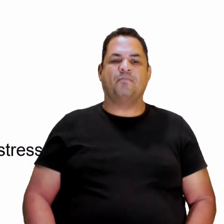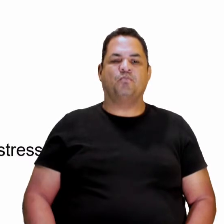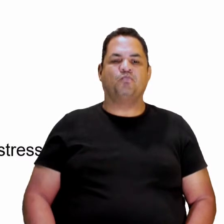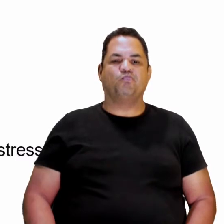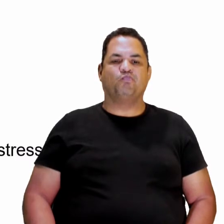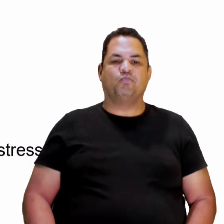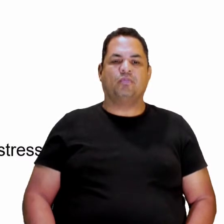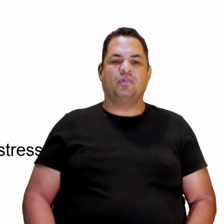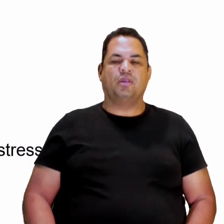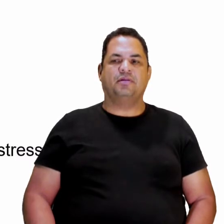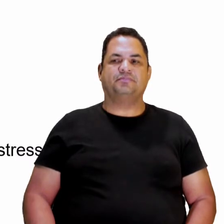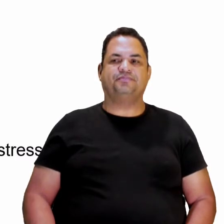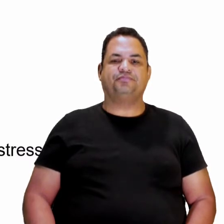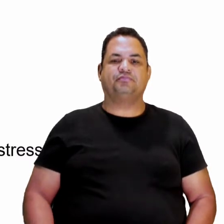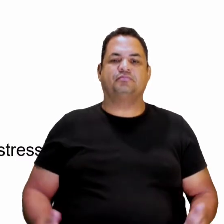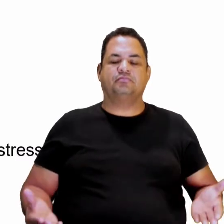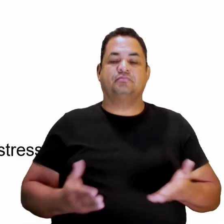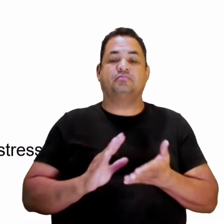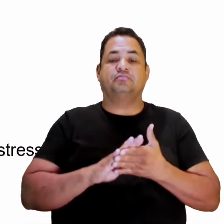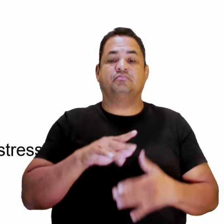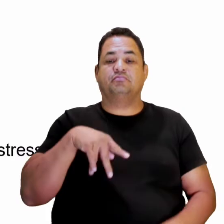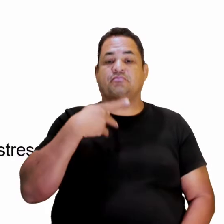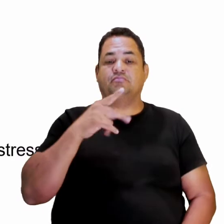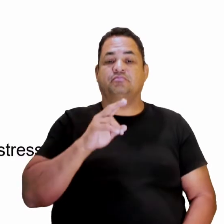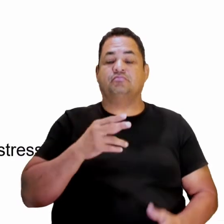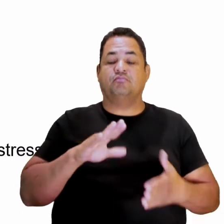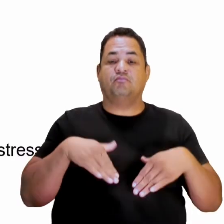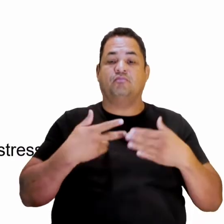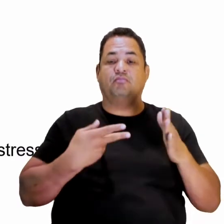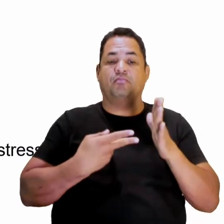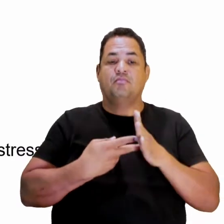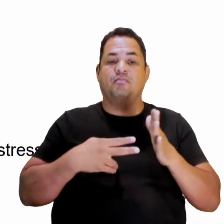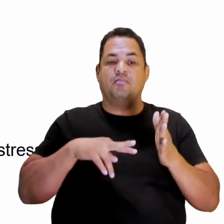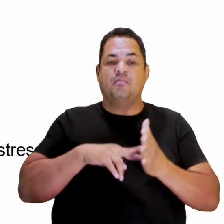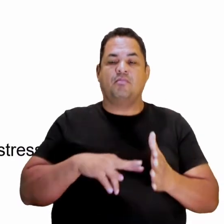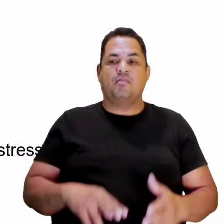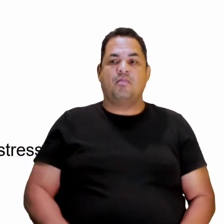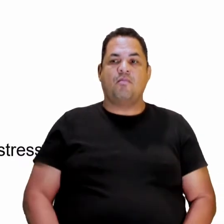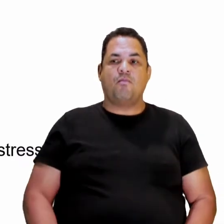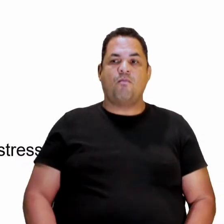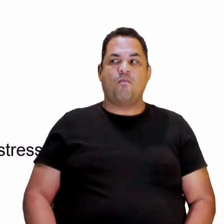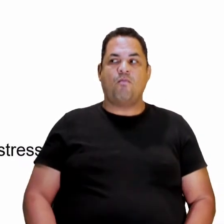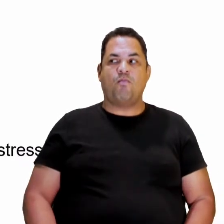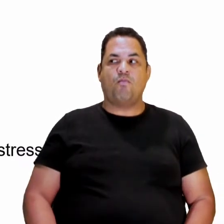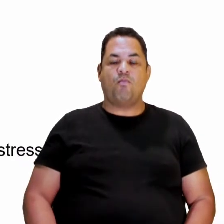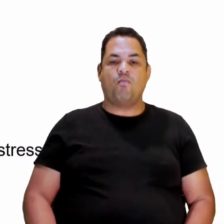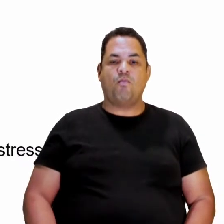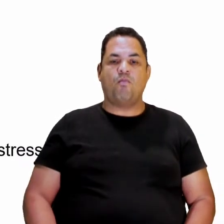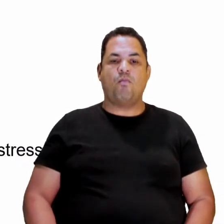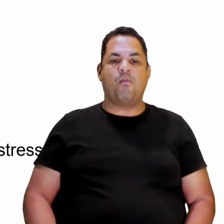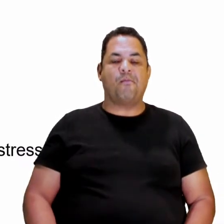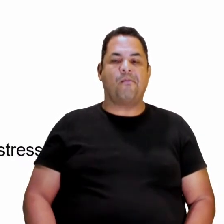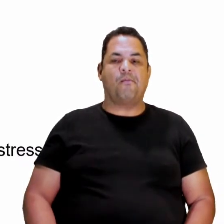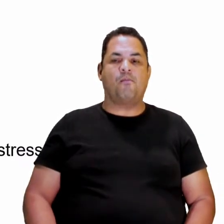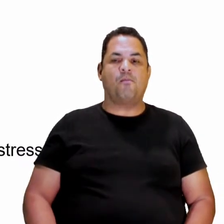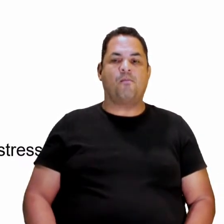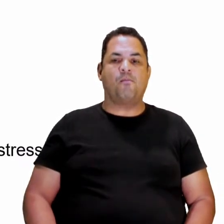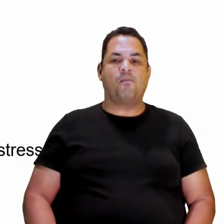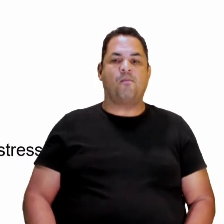I. Agora eu vou dizer o que significa isso. Too short. Too short, ou